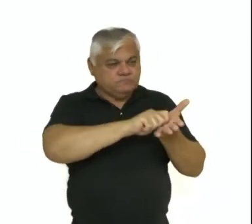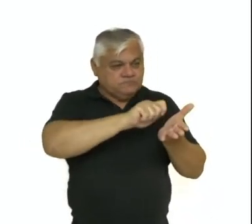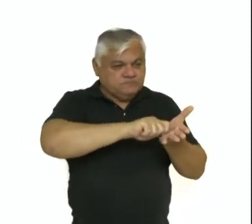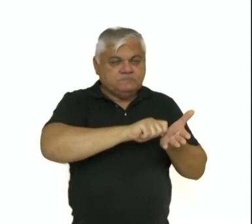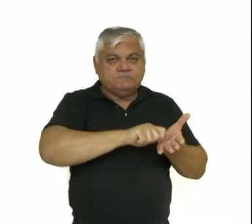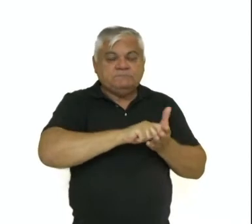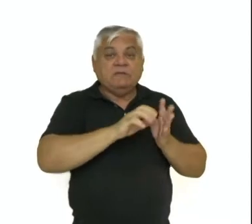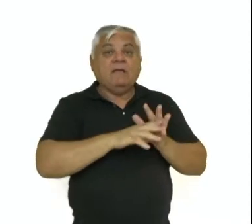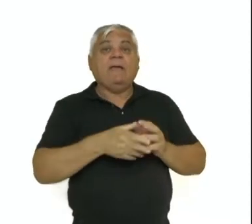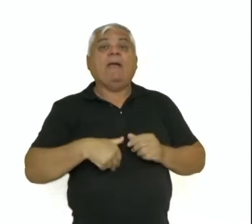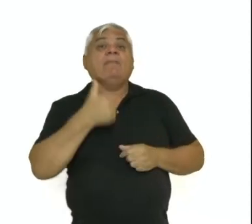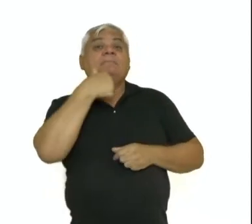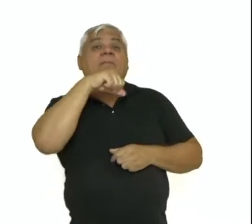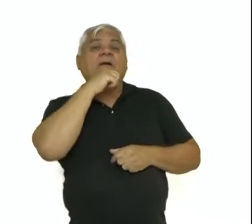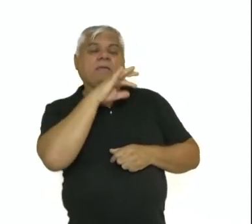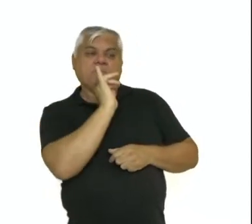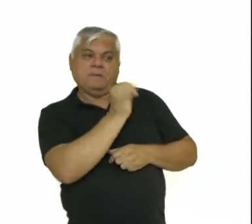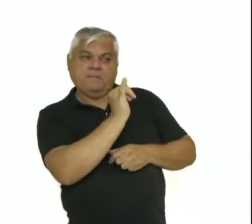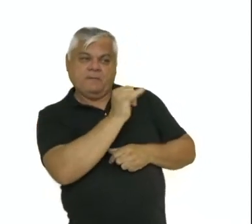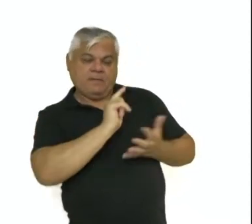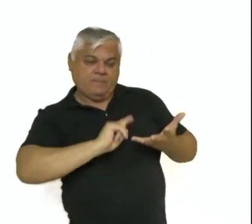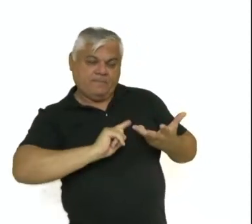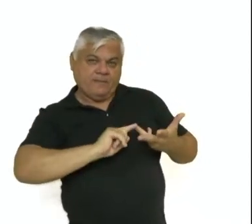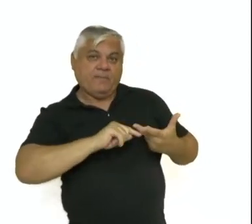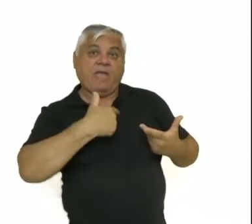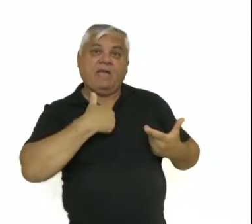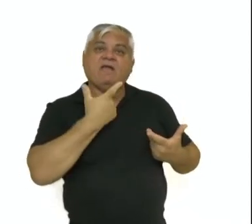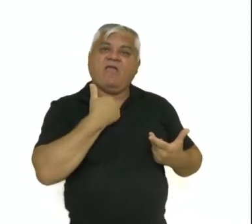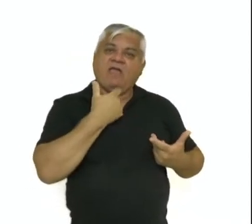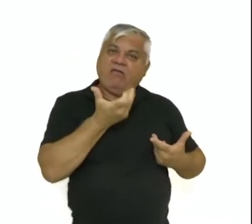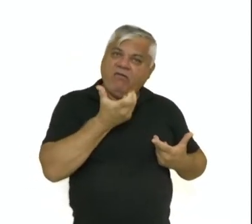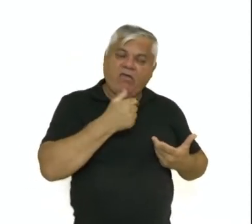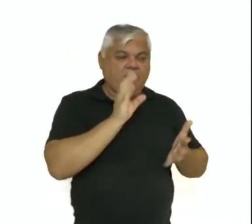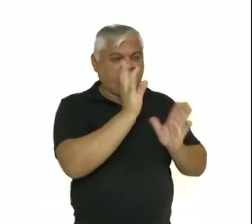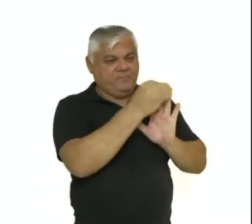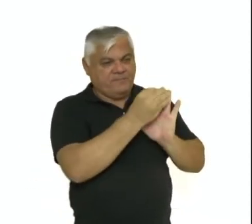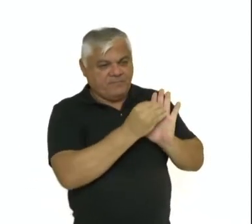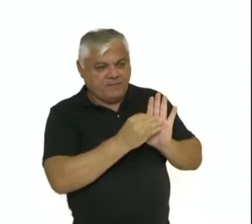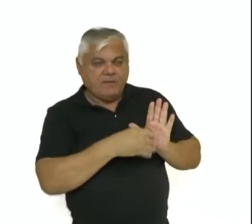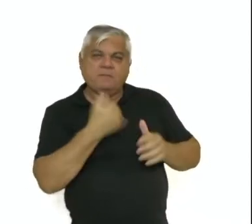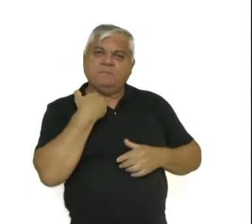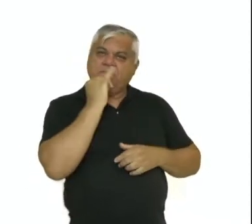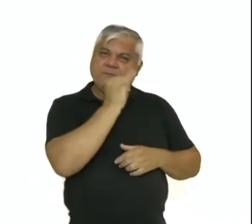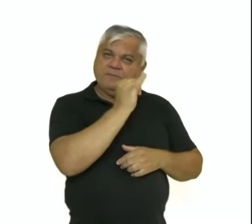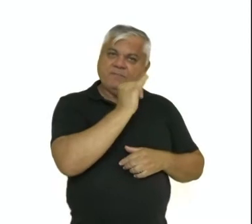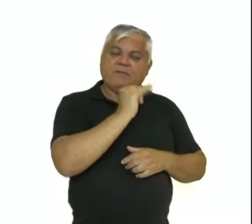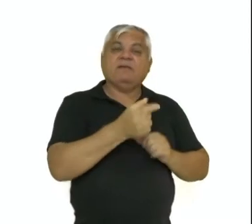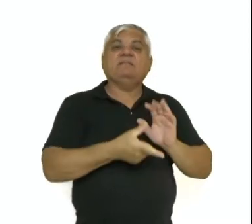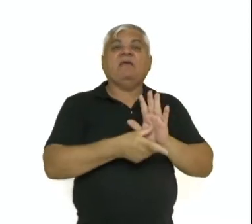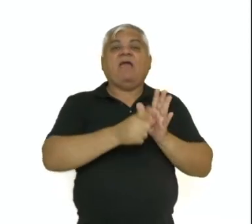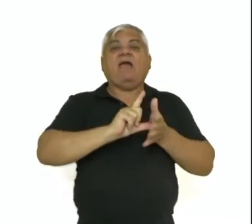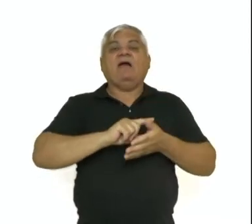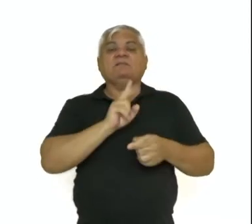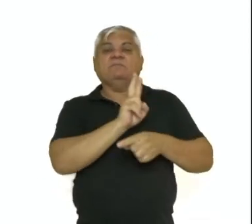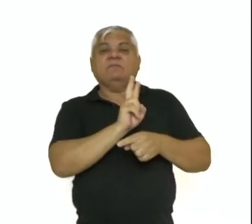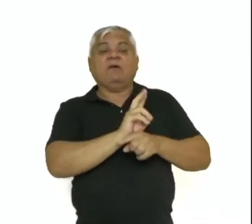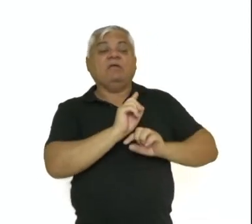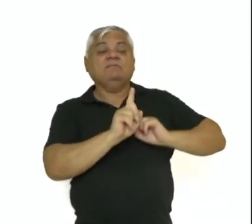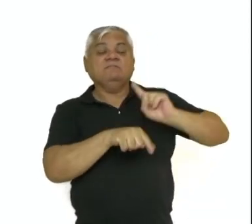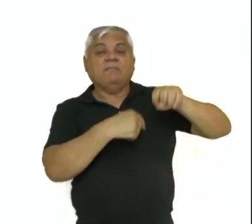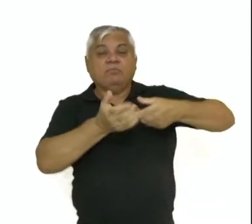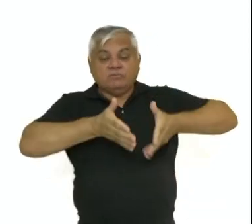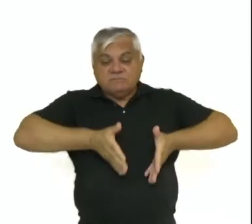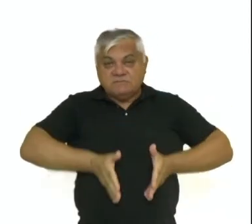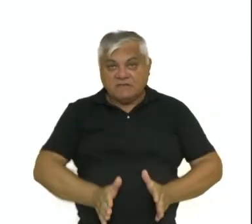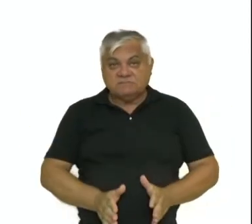o planejamento de como tudo deve ocorrer, incluindo os cuidados pós-parto com a mulher e o bebê